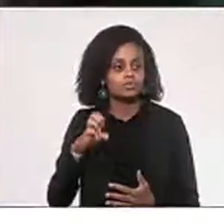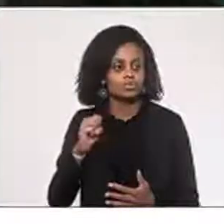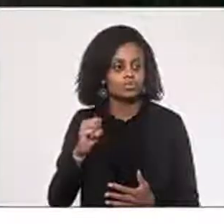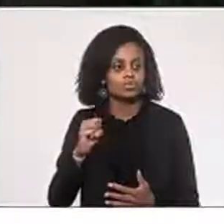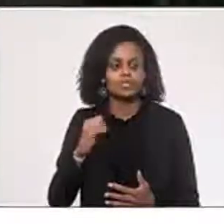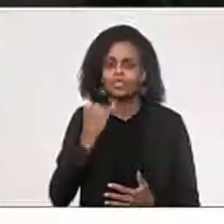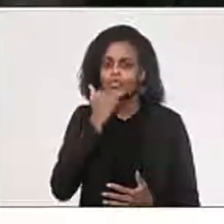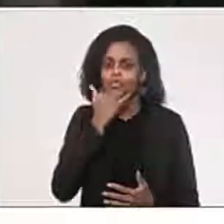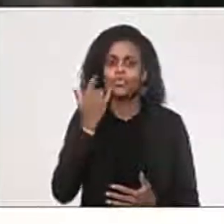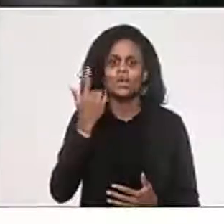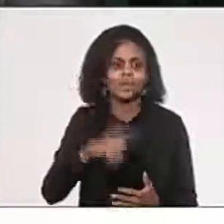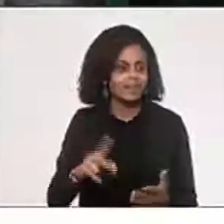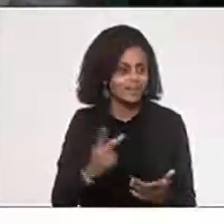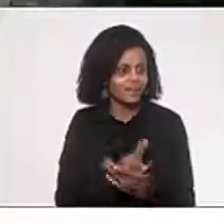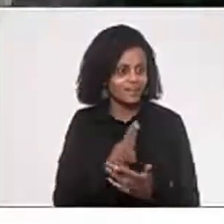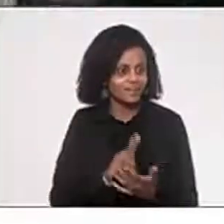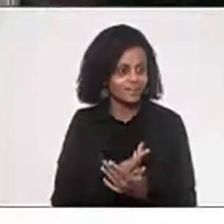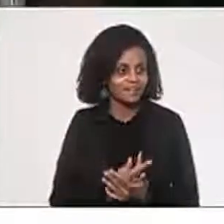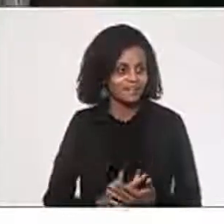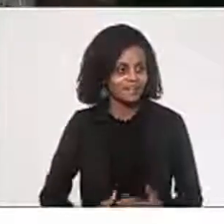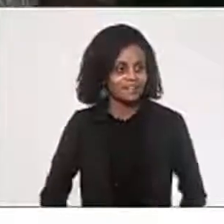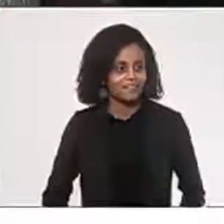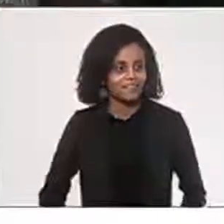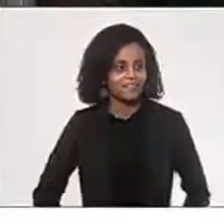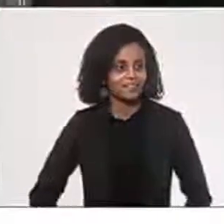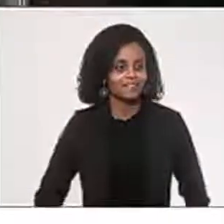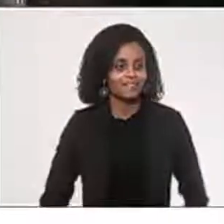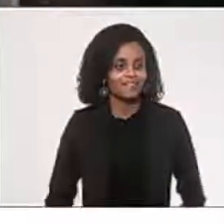também não, Lemos.